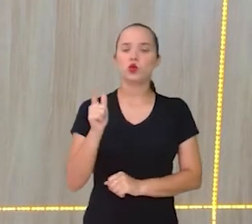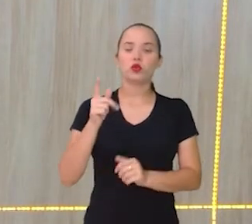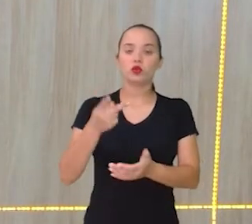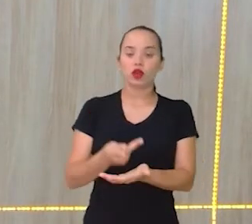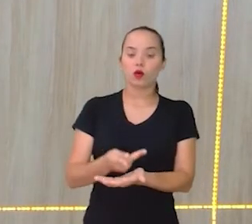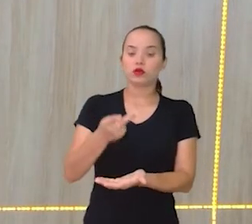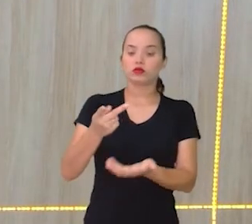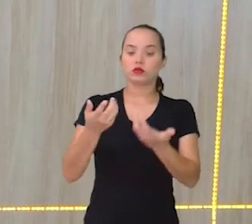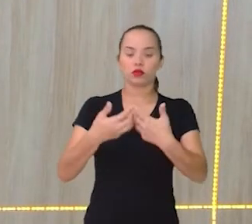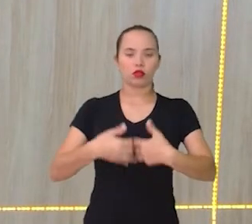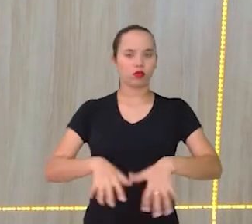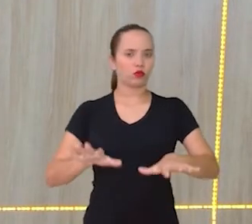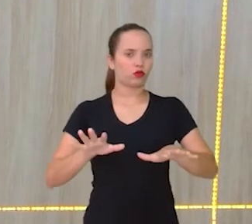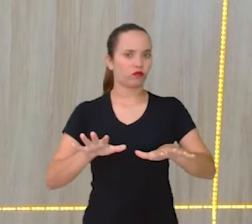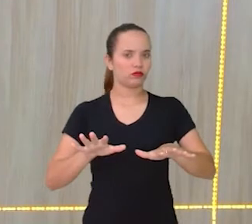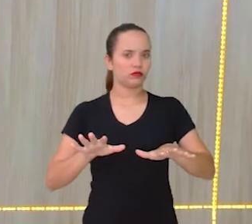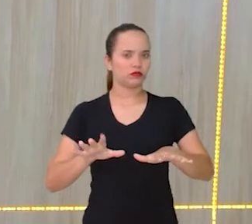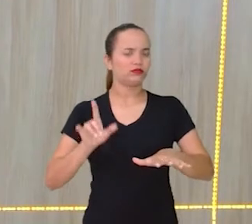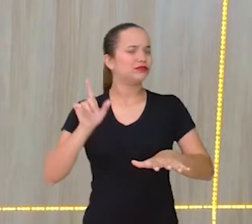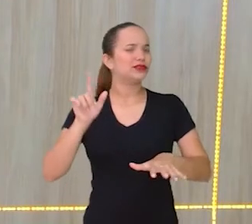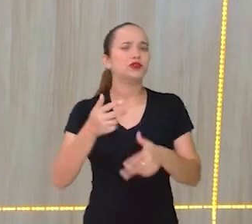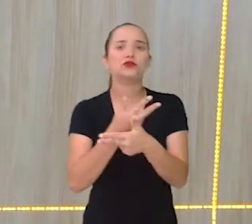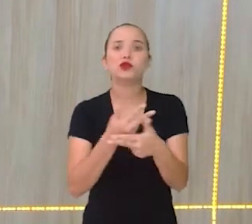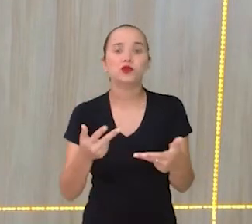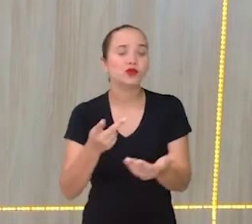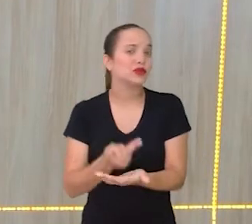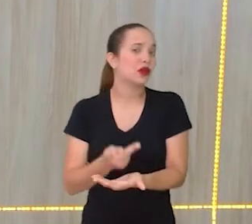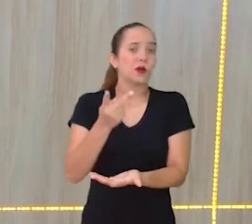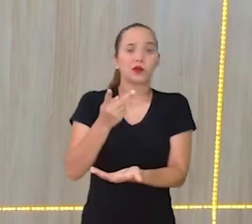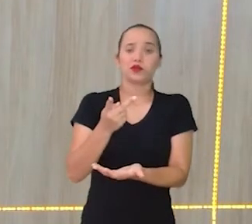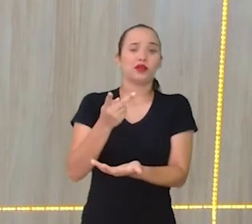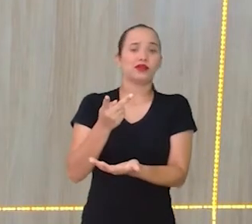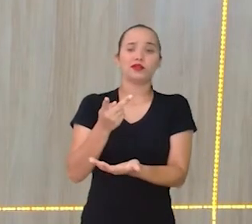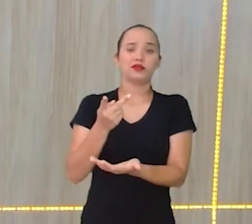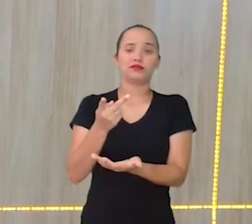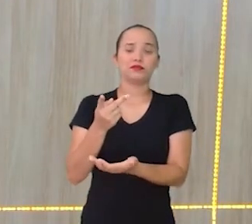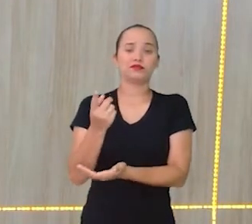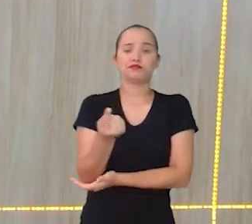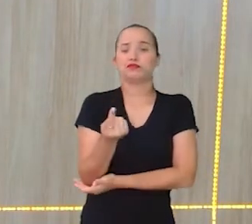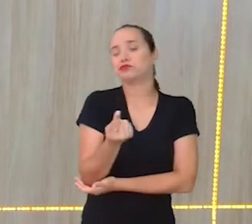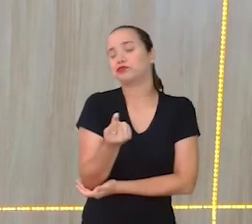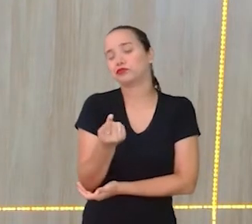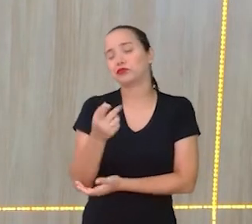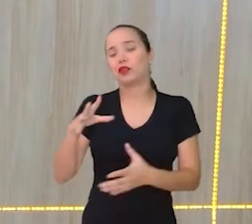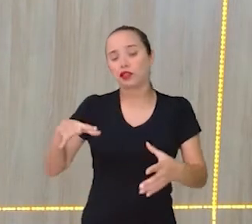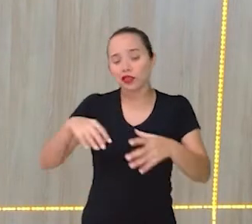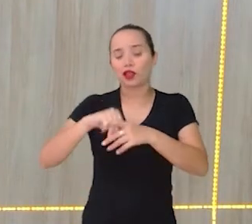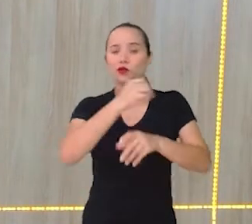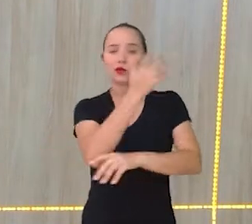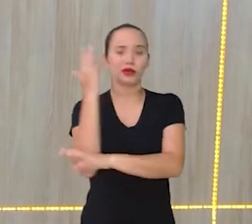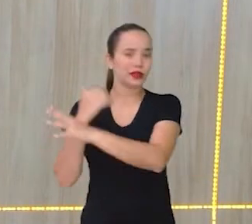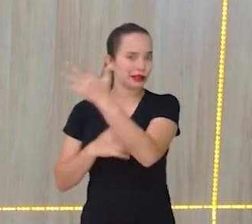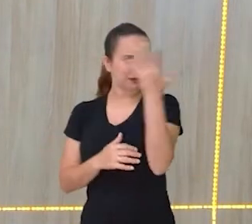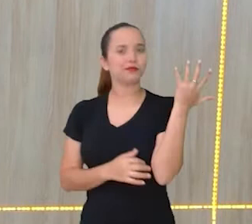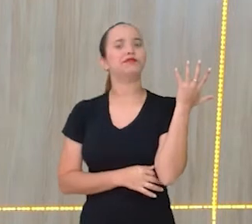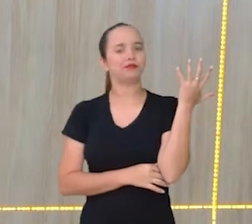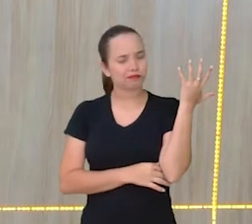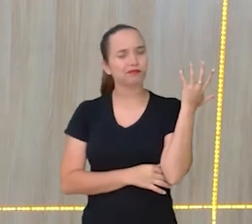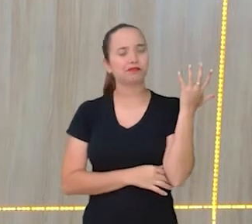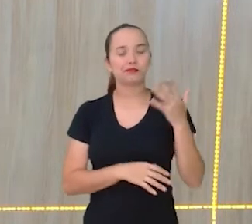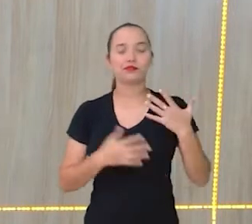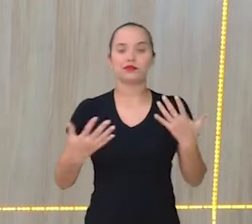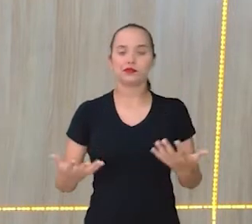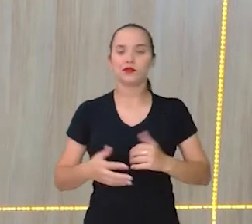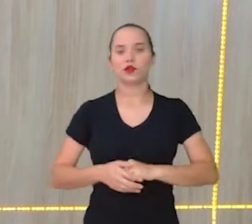natureza, quem lembra? São os fenômenos que acontecem na natureza, como o próprio nome já diz.